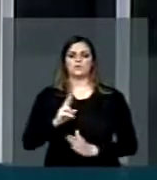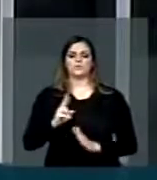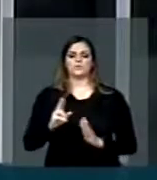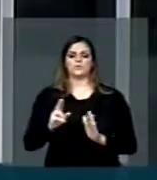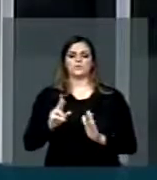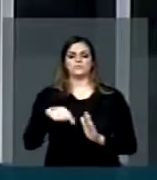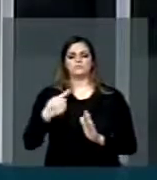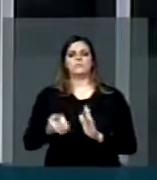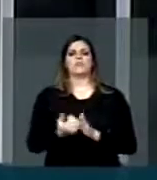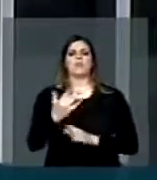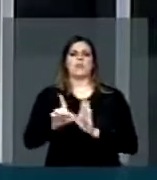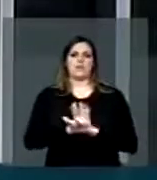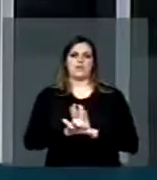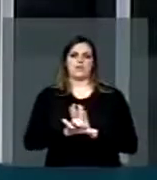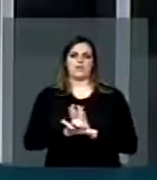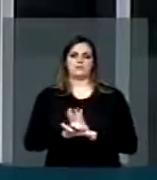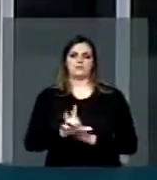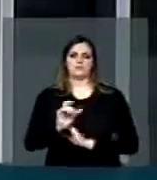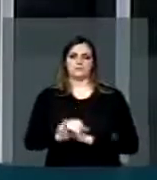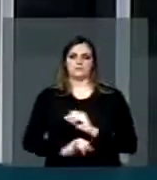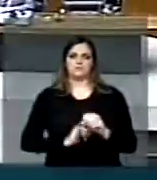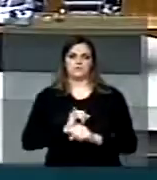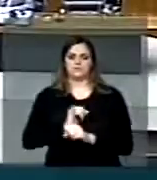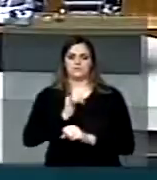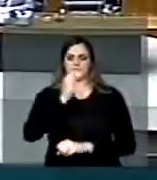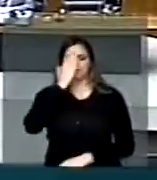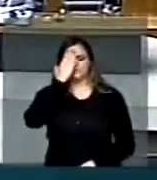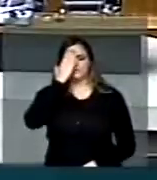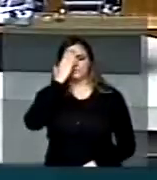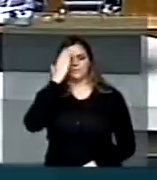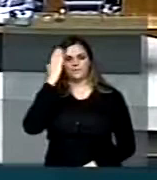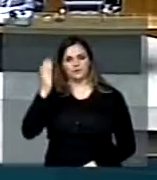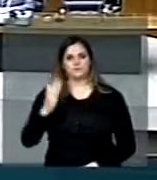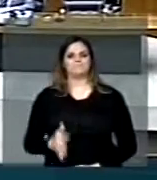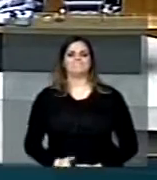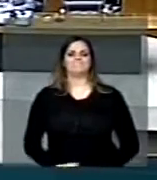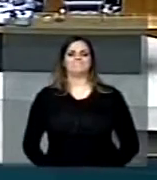Civil da Internet. Obrigada, deputado Inocêncio.